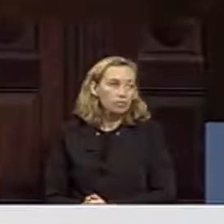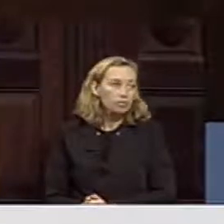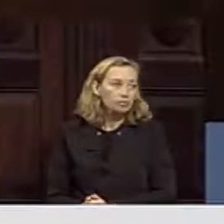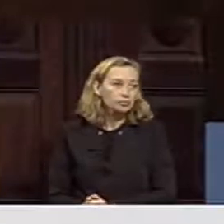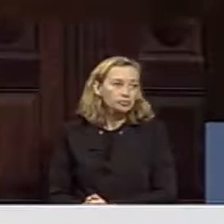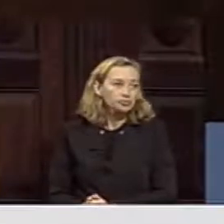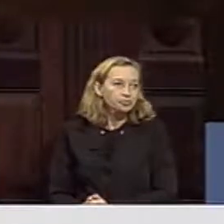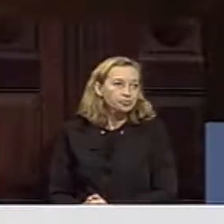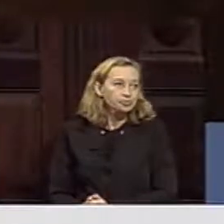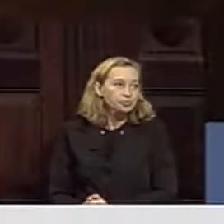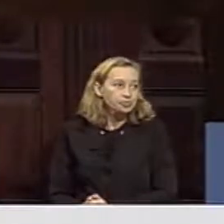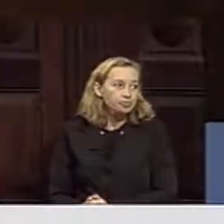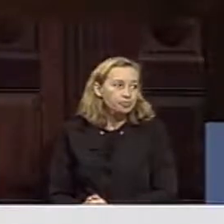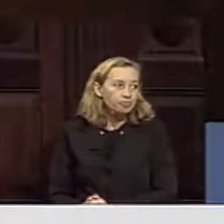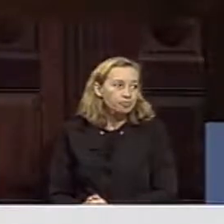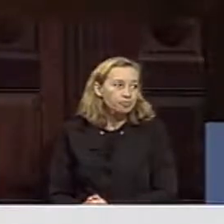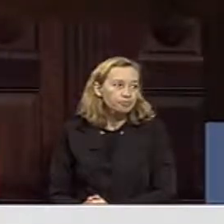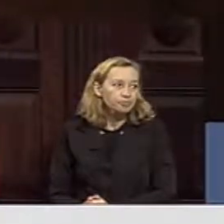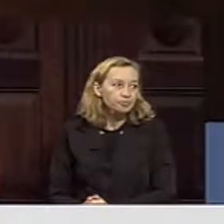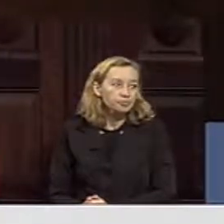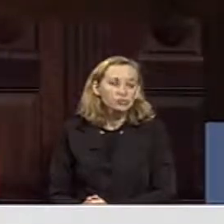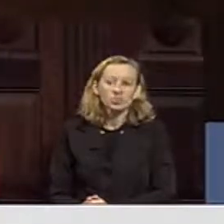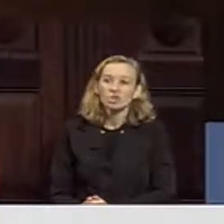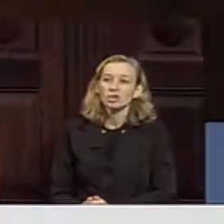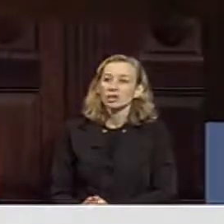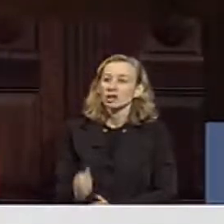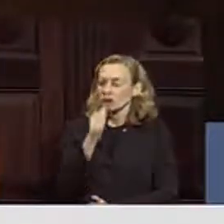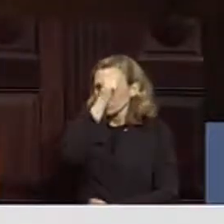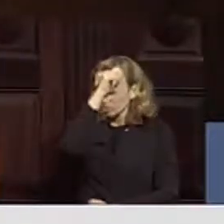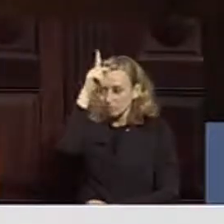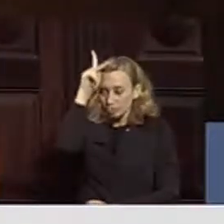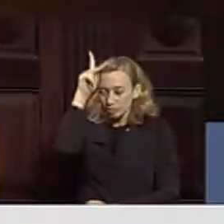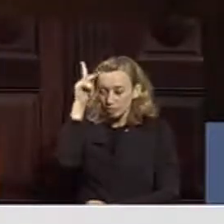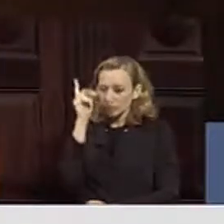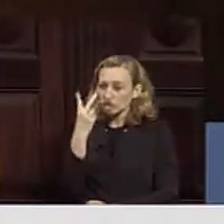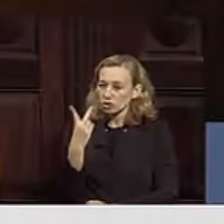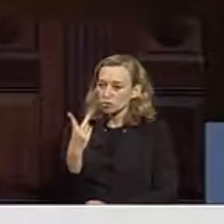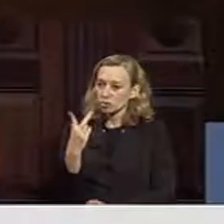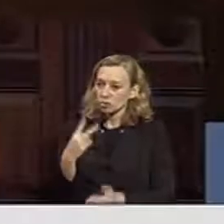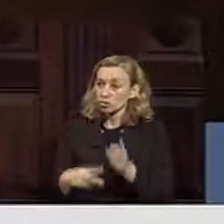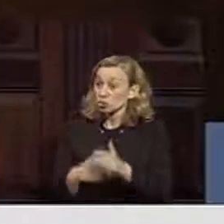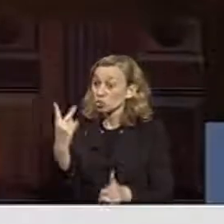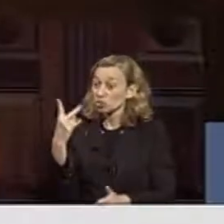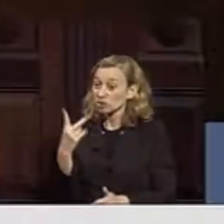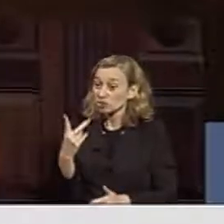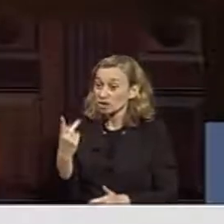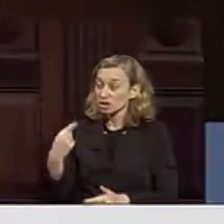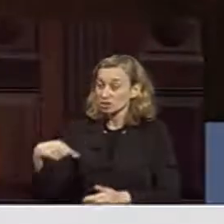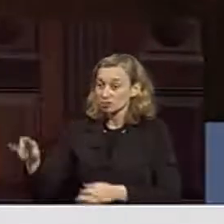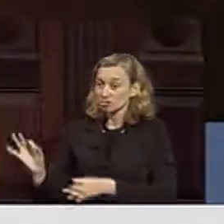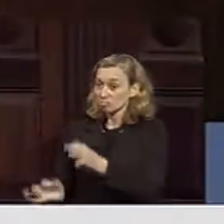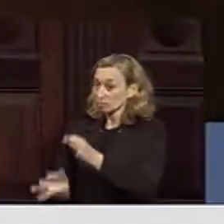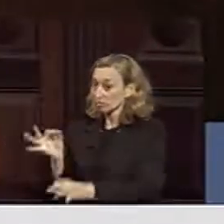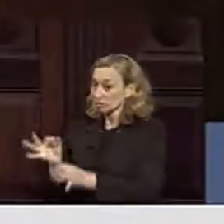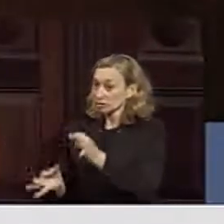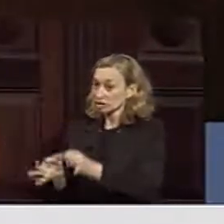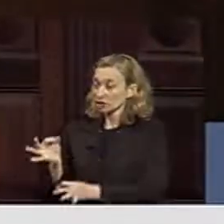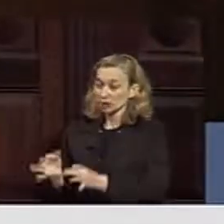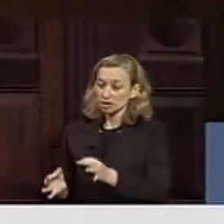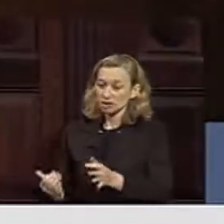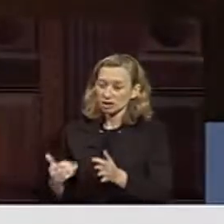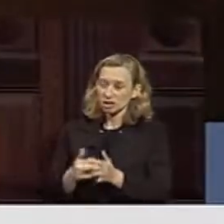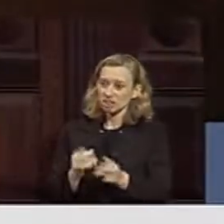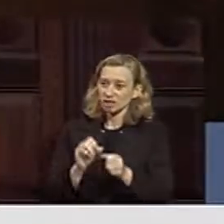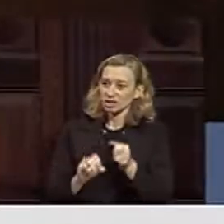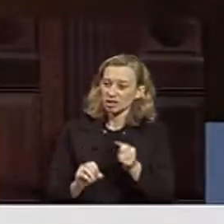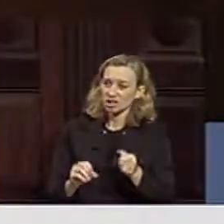O prefeito Rodrigo Neves já foi condenado 2 vezes na justiça a ter que construir novas unidades